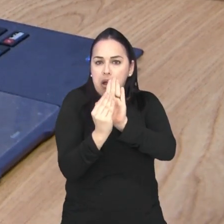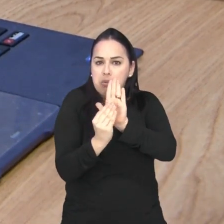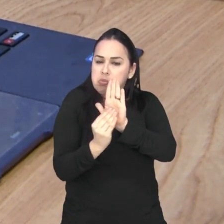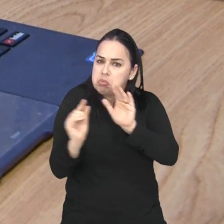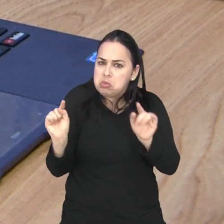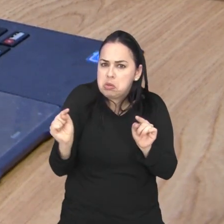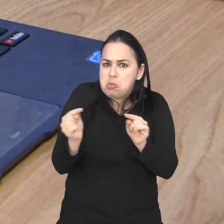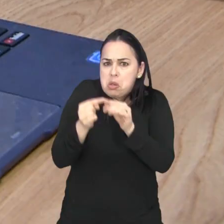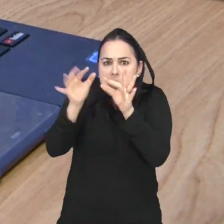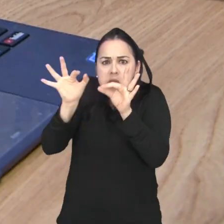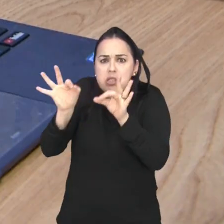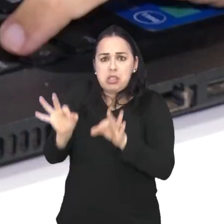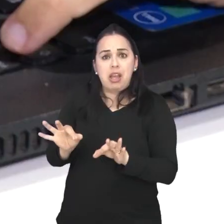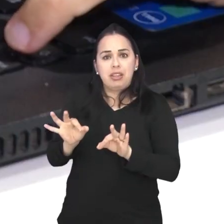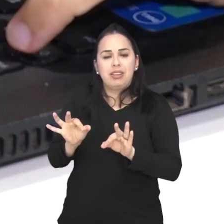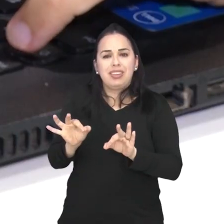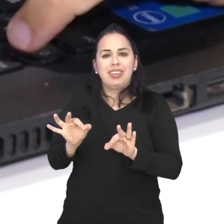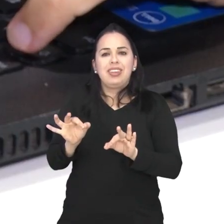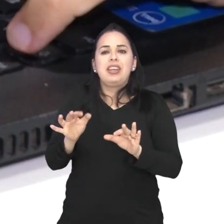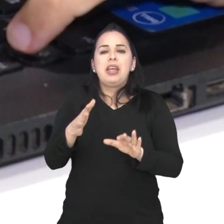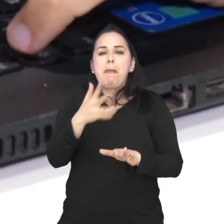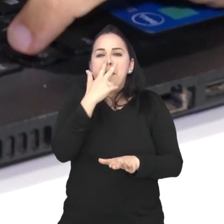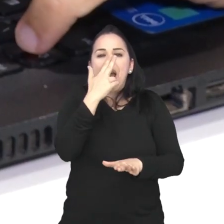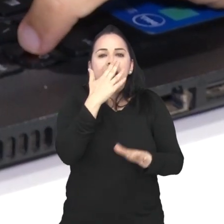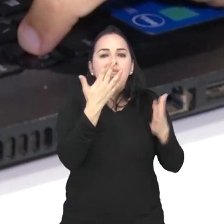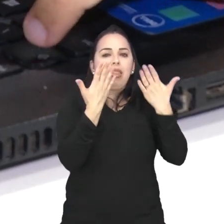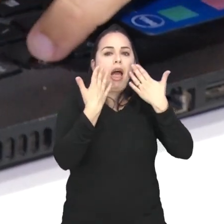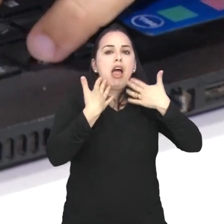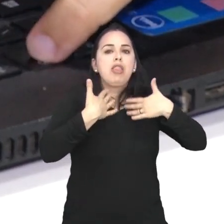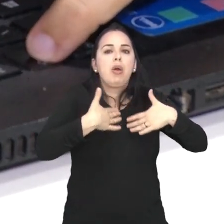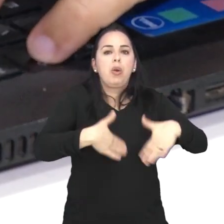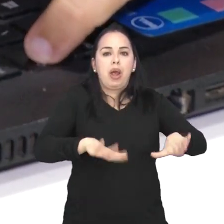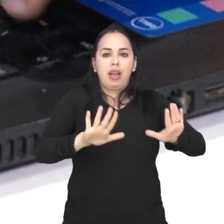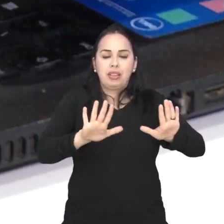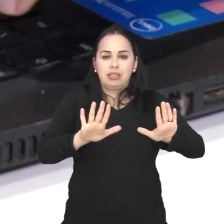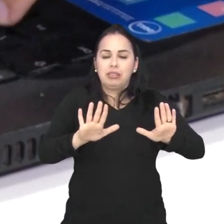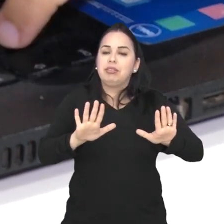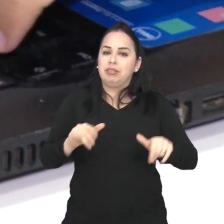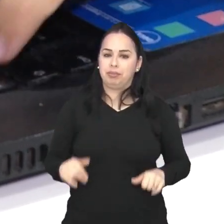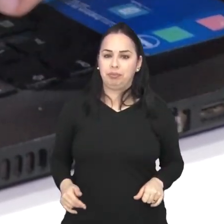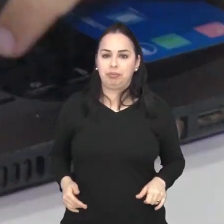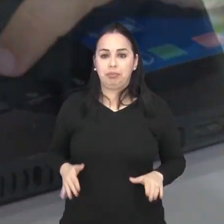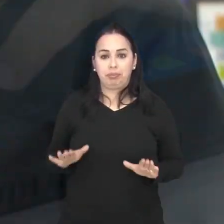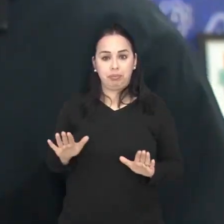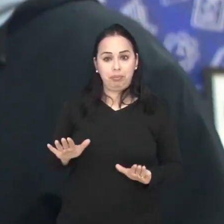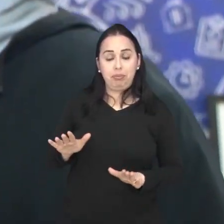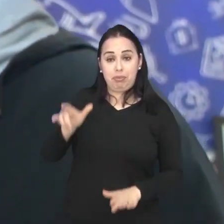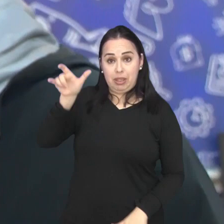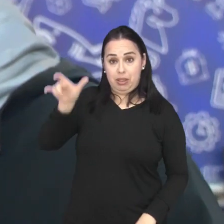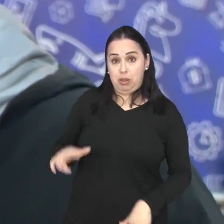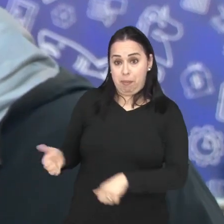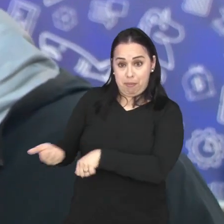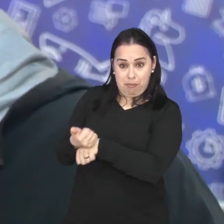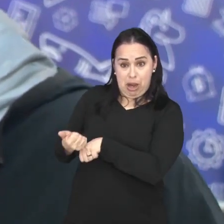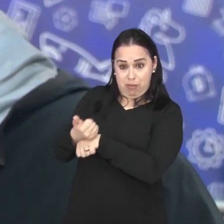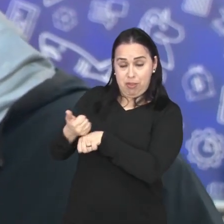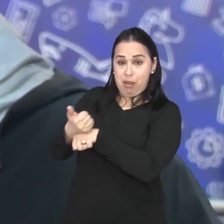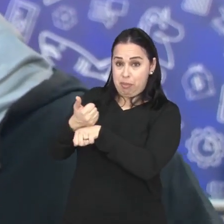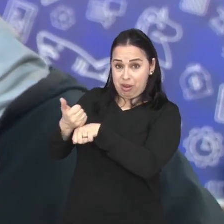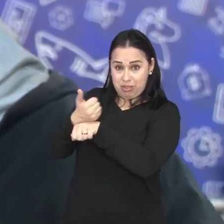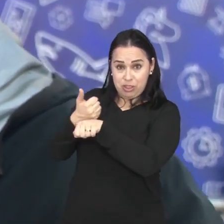forma coerente e também por conseguir soar mais natural do que uma resposta pré-definida. Mas para esse especialista